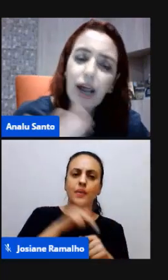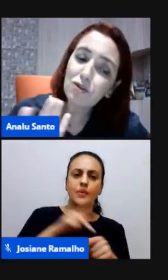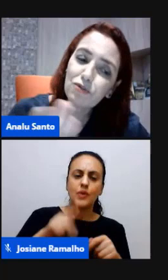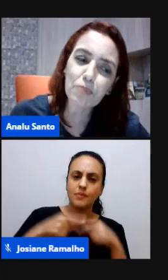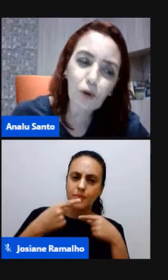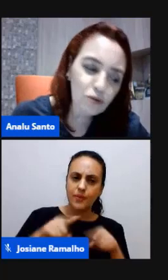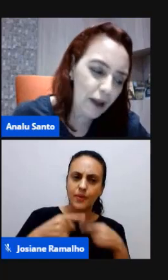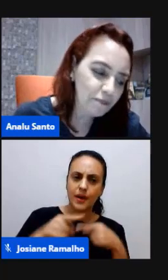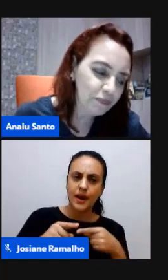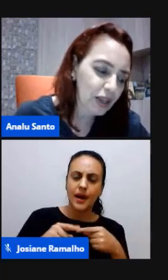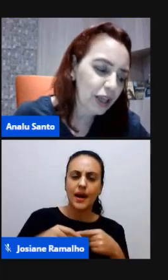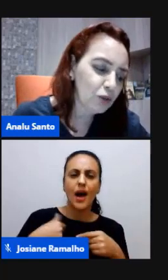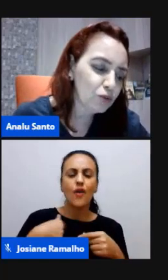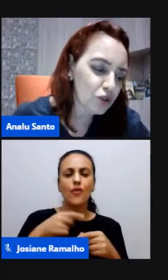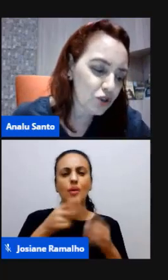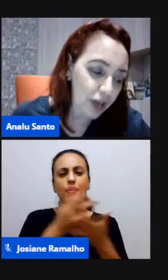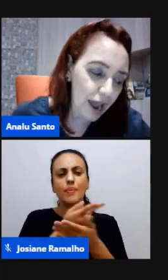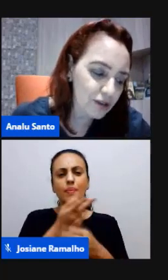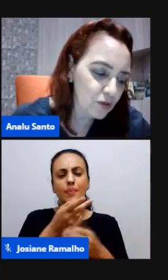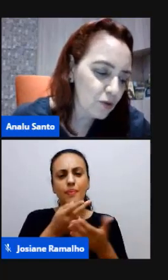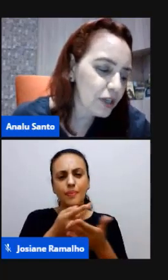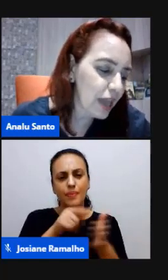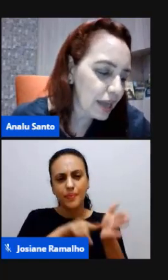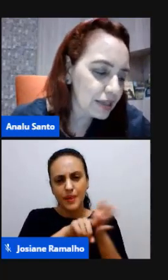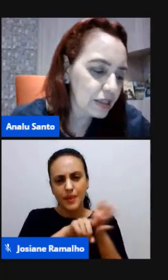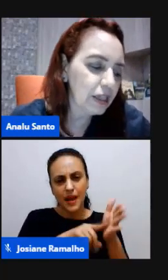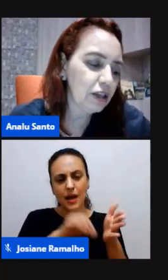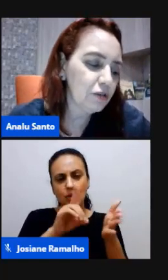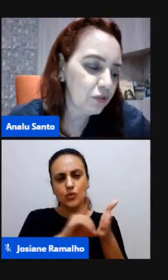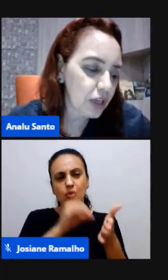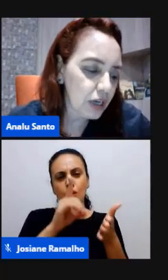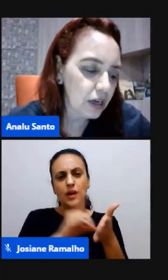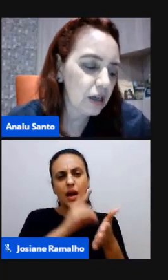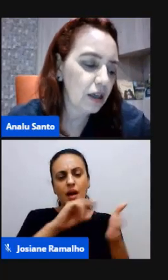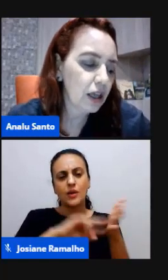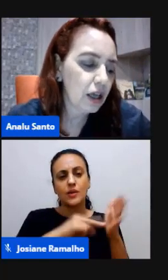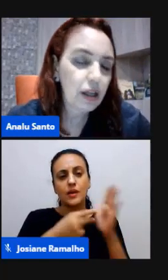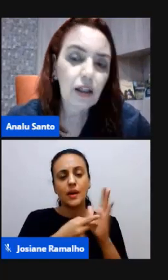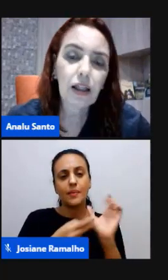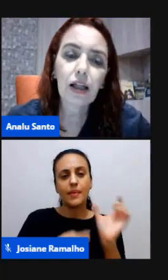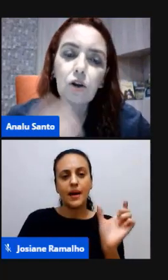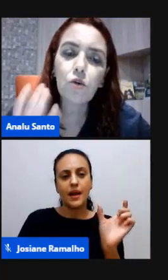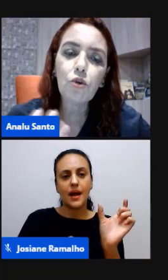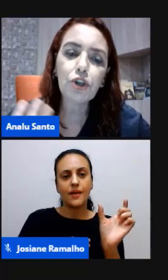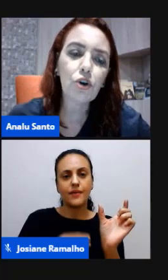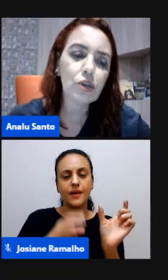funciona? Aí eu fui procurar, né, num dicionário, o que é que significa